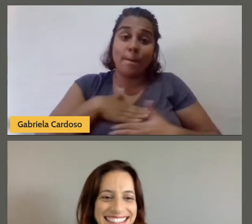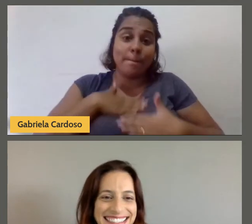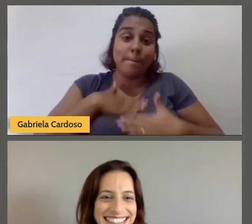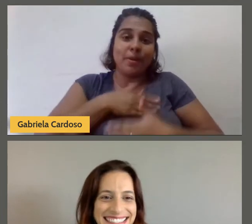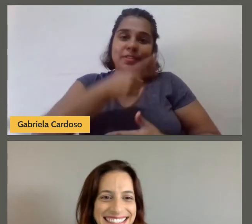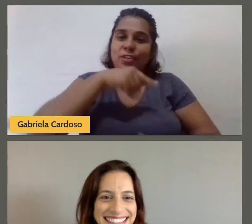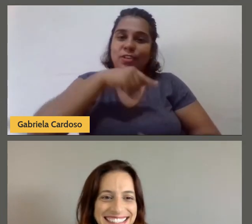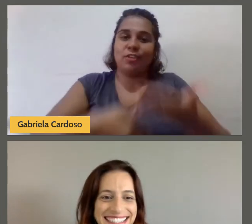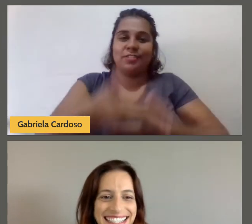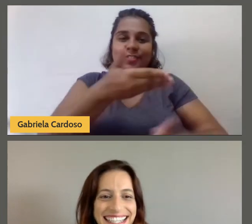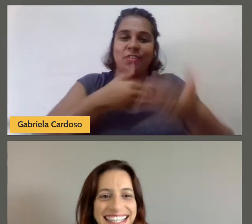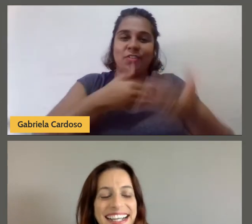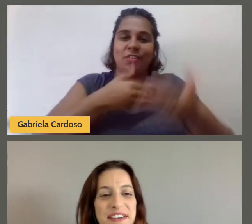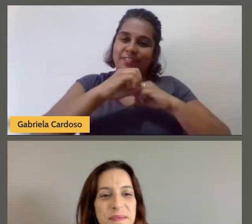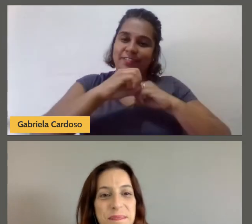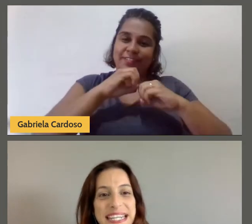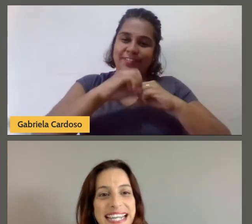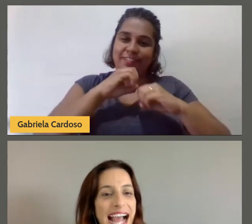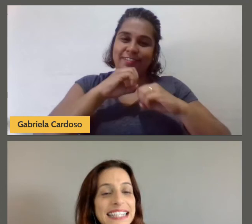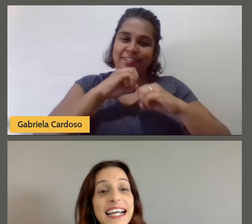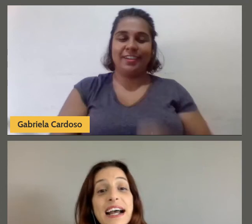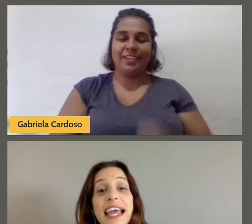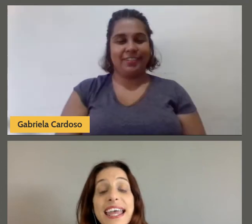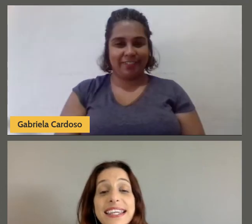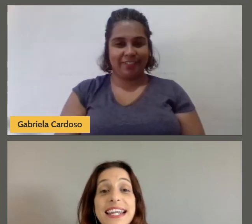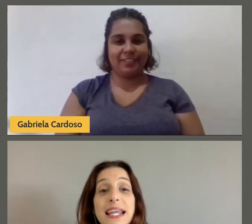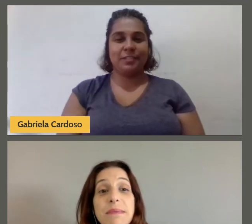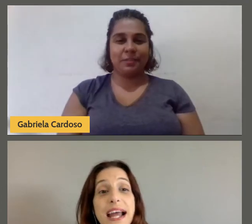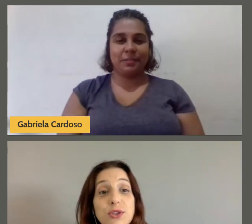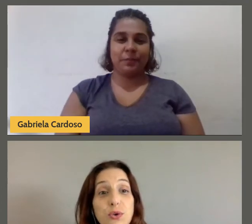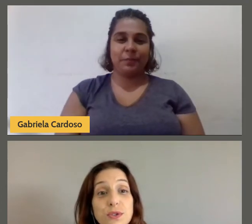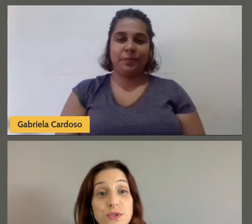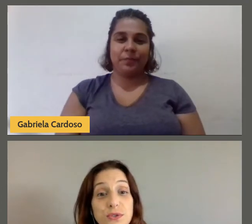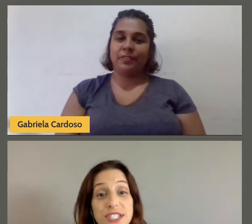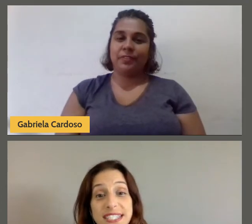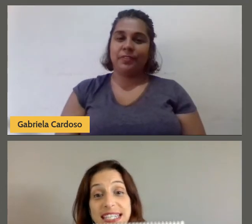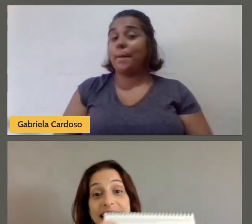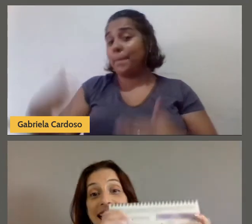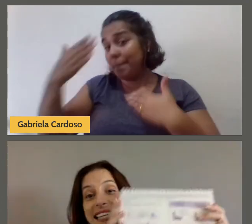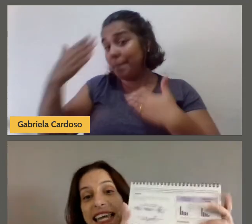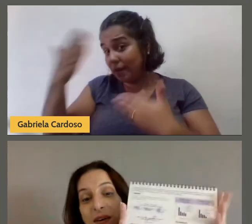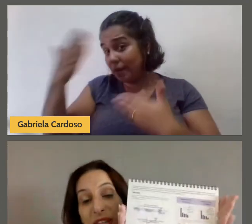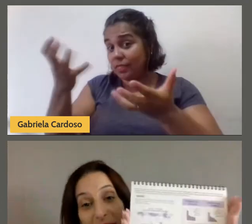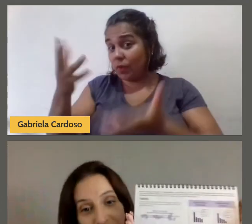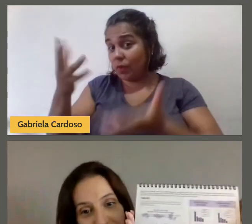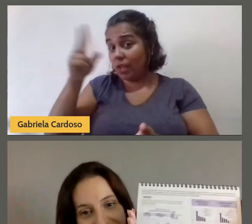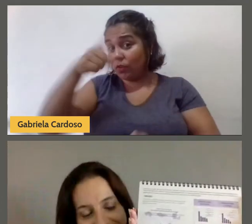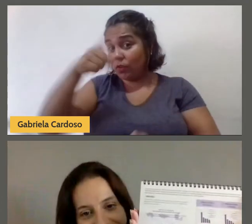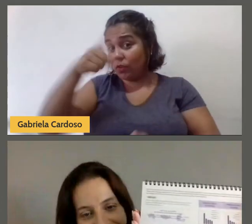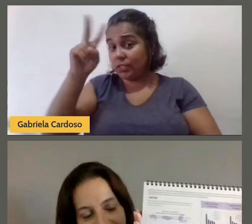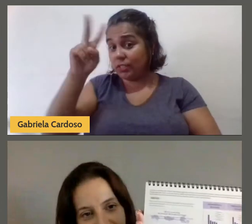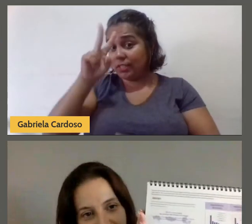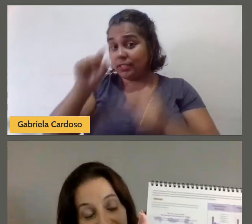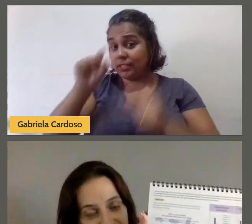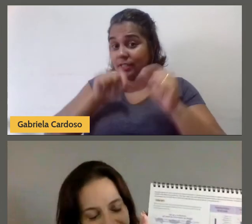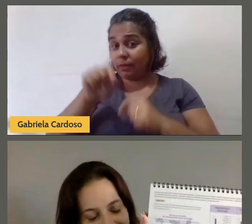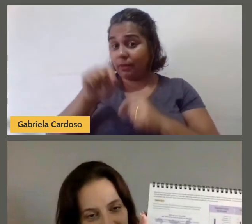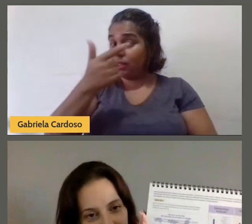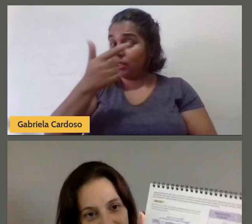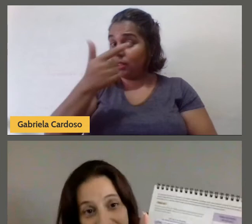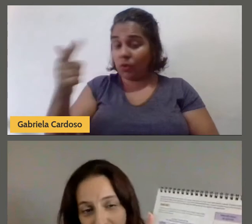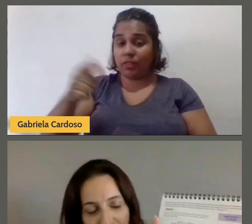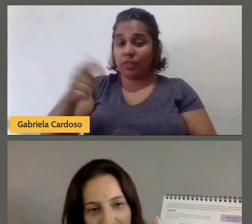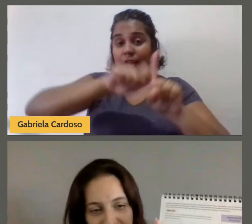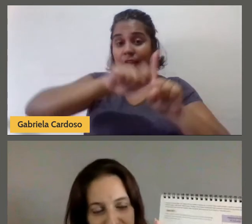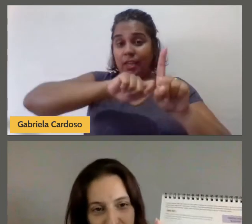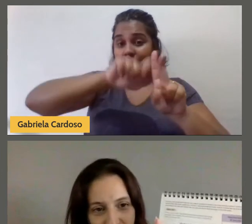Carlota. Muito bom, Fabi. Obrigada. Queria lembrar a todos que quem não tem ainda o calendário, adquiram,